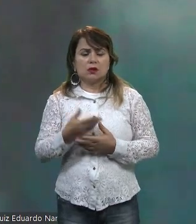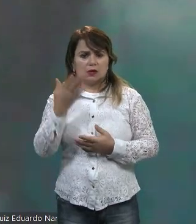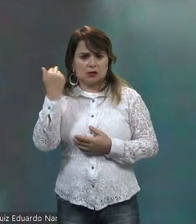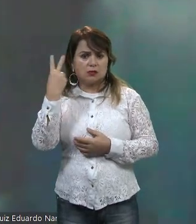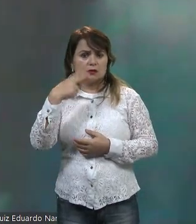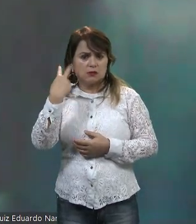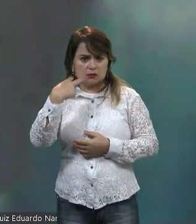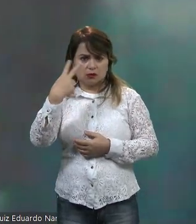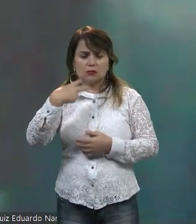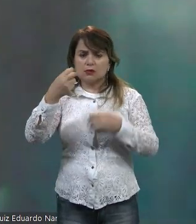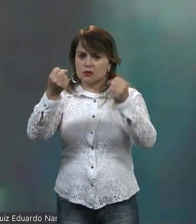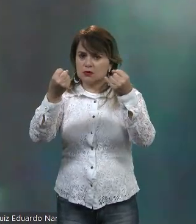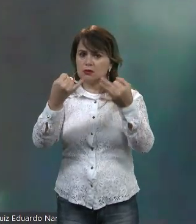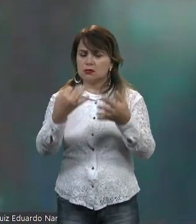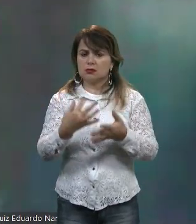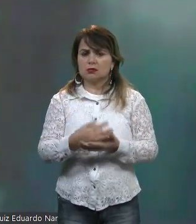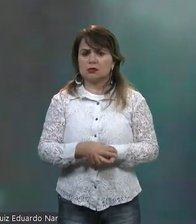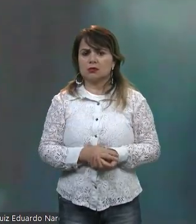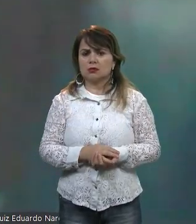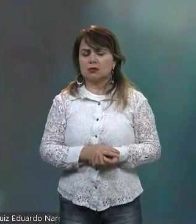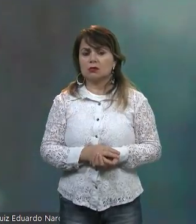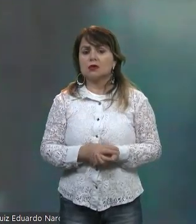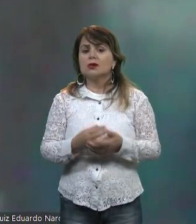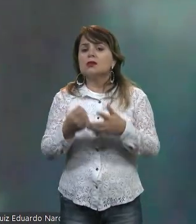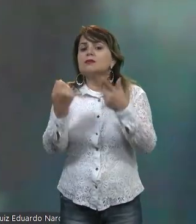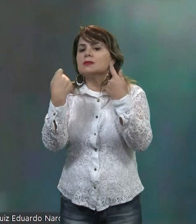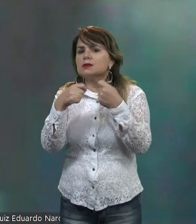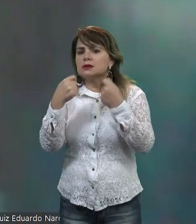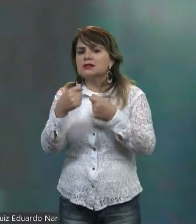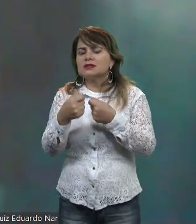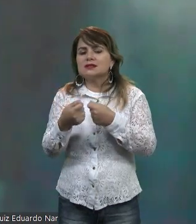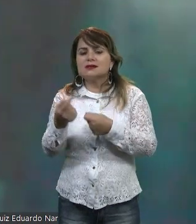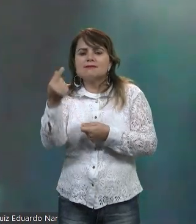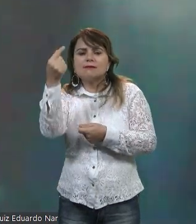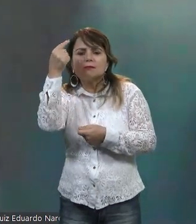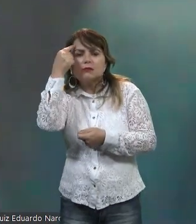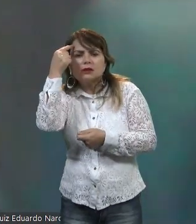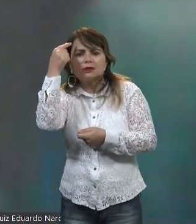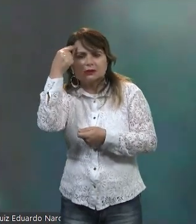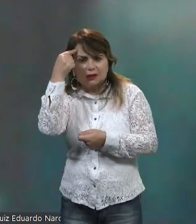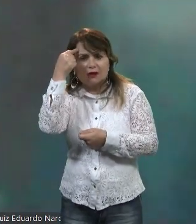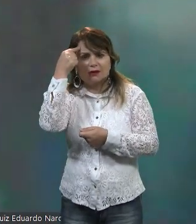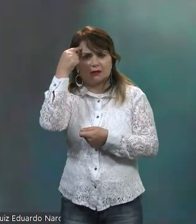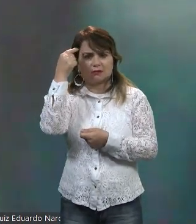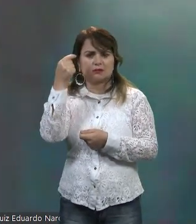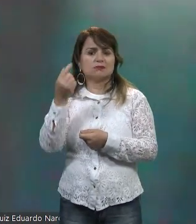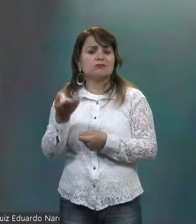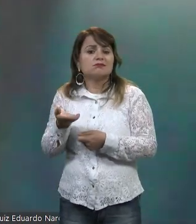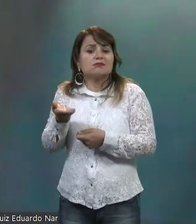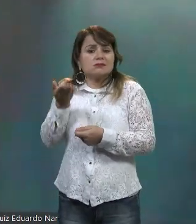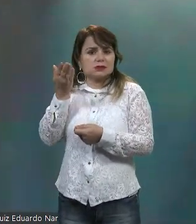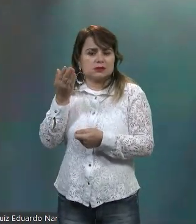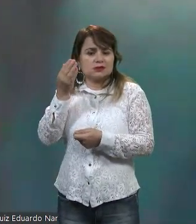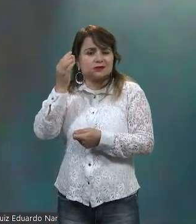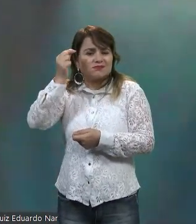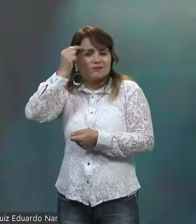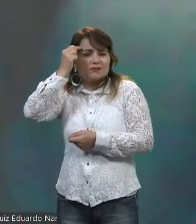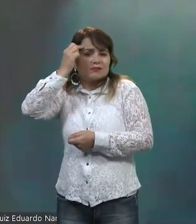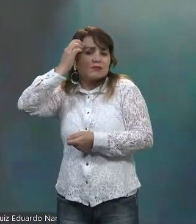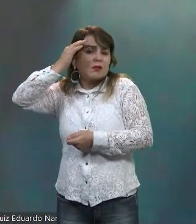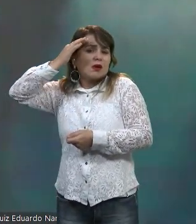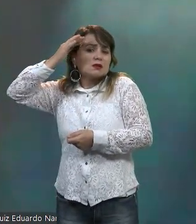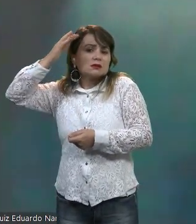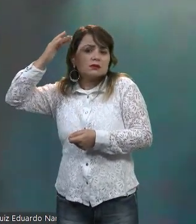na sua fala, que pense um pouco mais, pense menos, porque isso pode